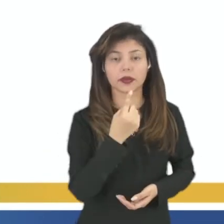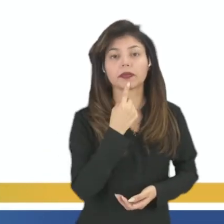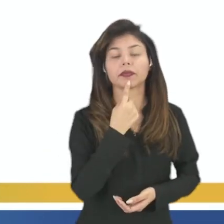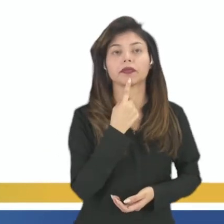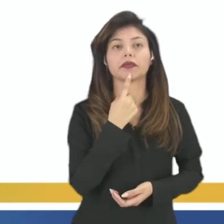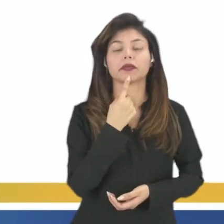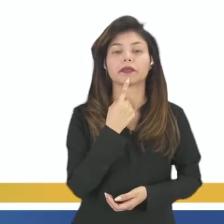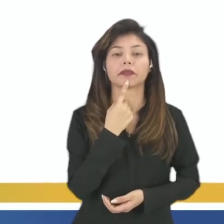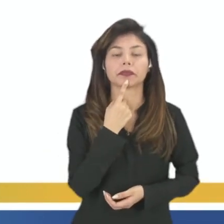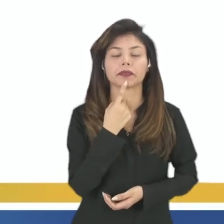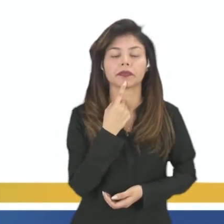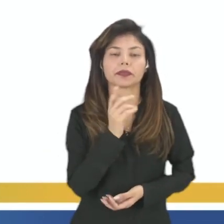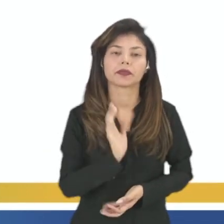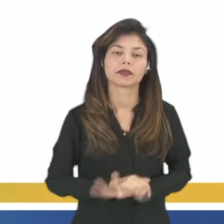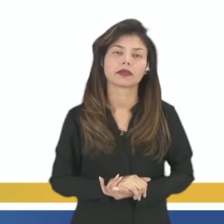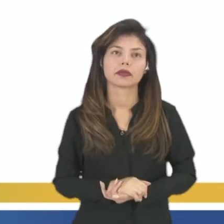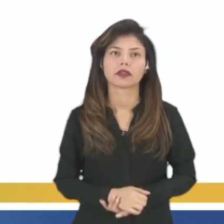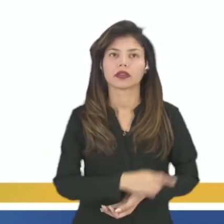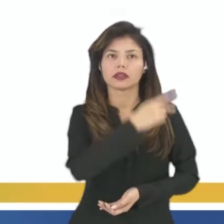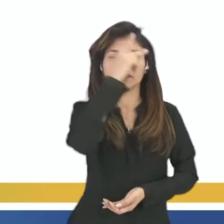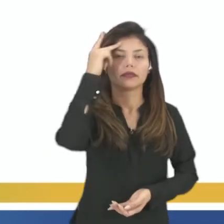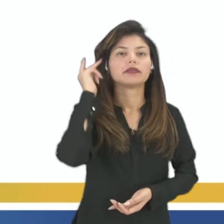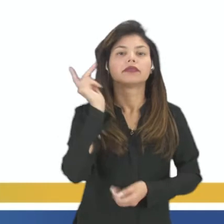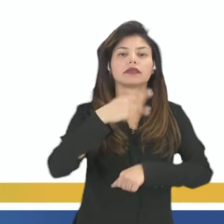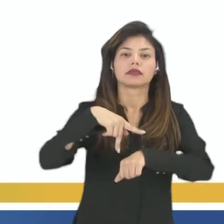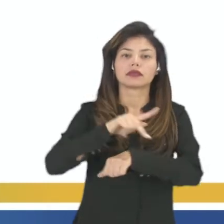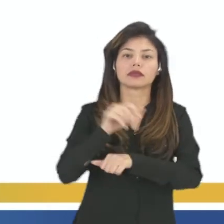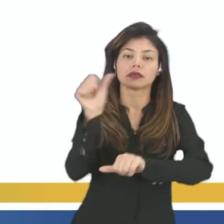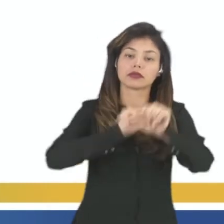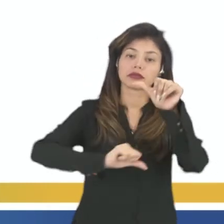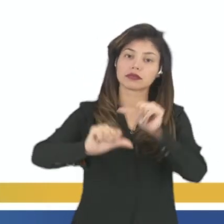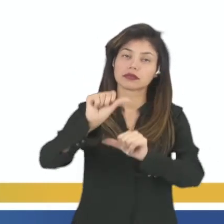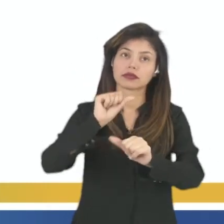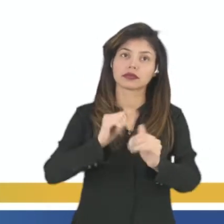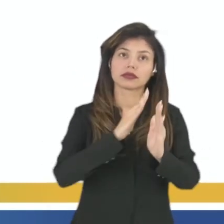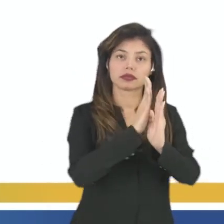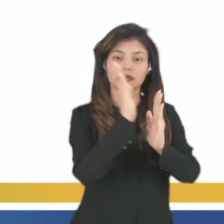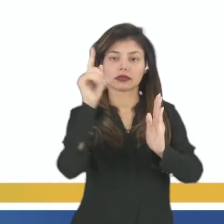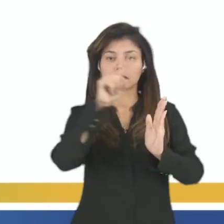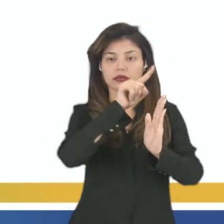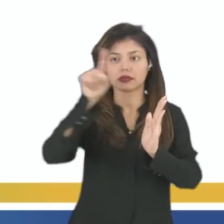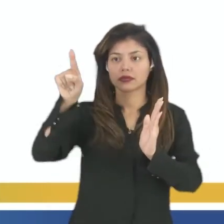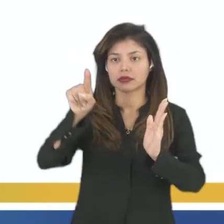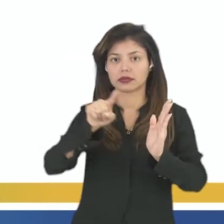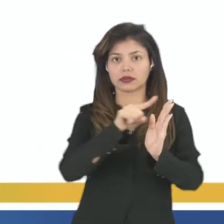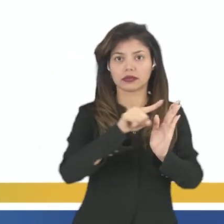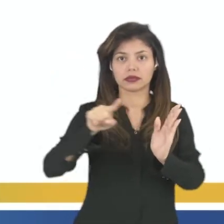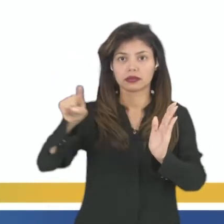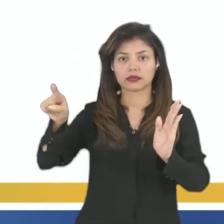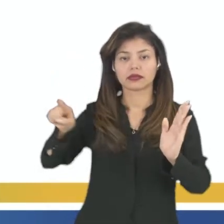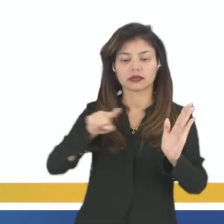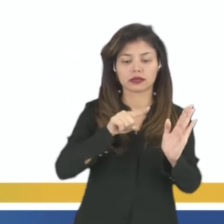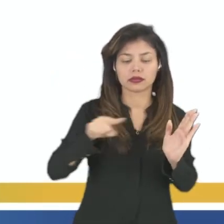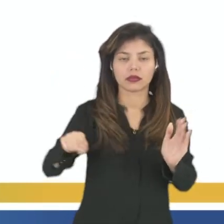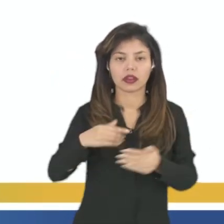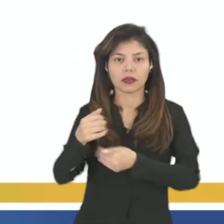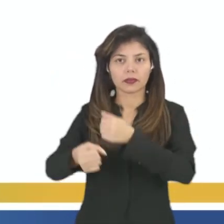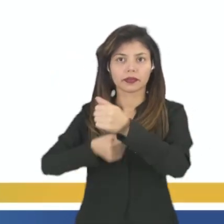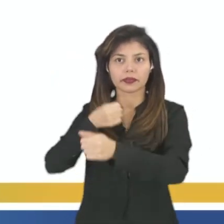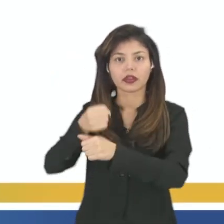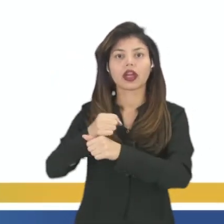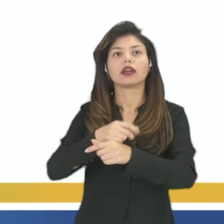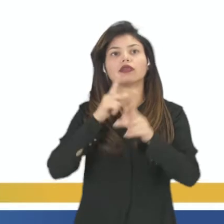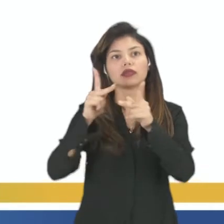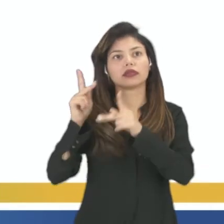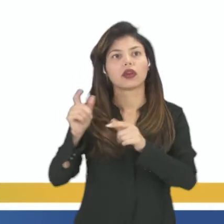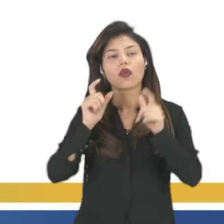daí e as pessoas, os países mudando na proporção que vai sendo de um ano para outro e vão mudando as